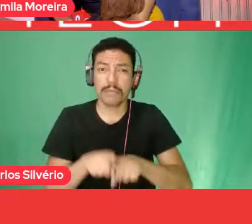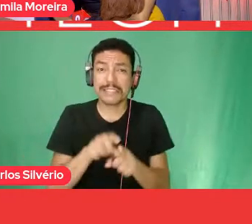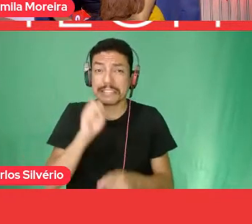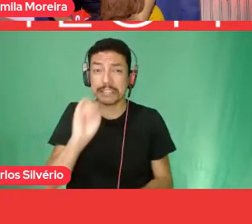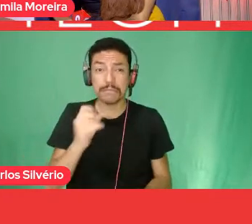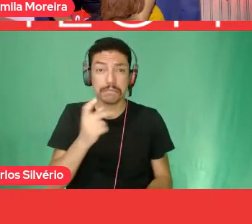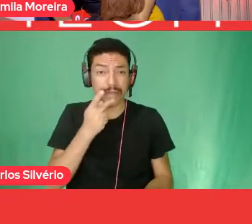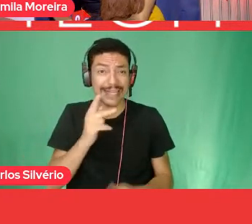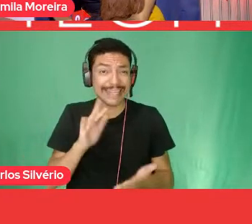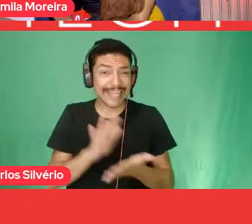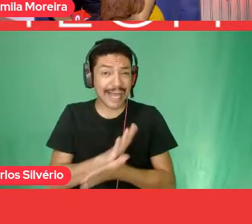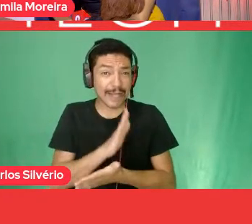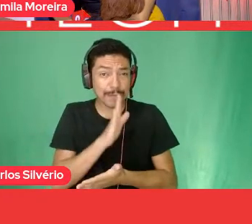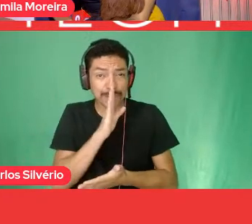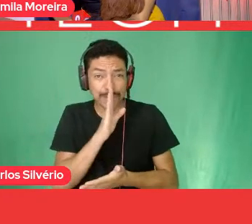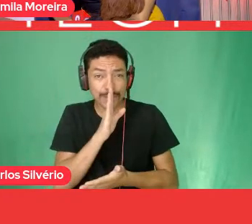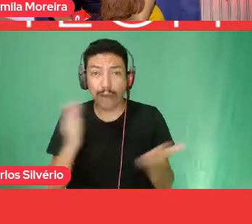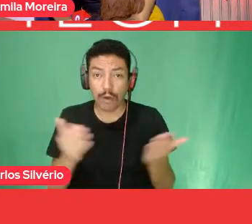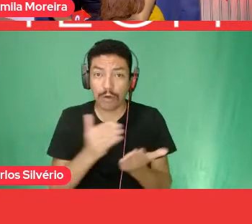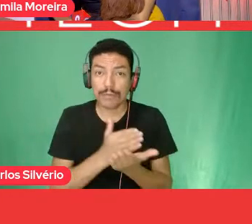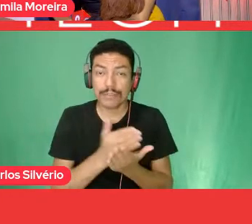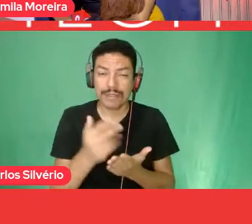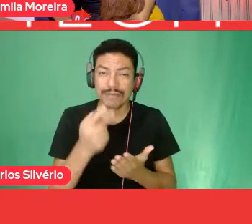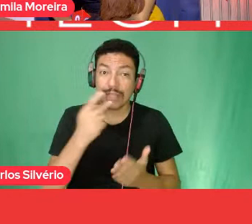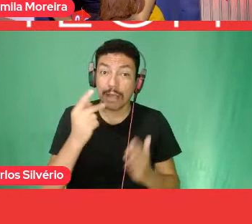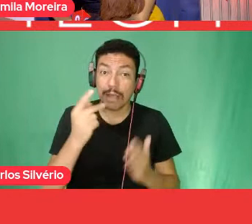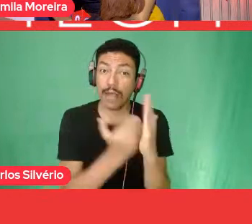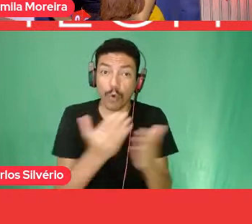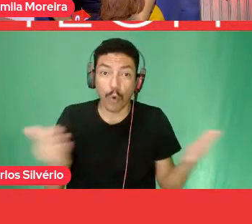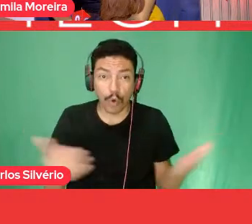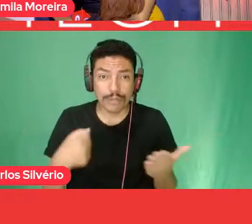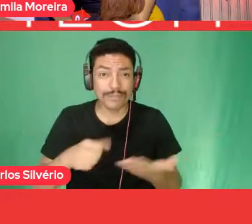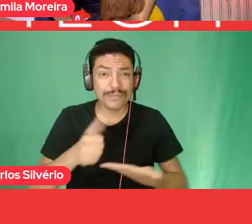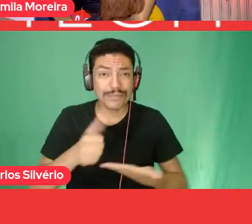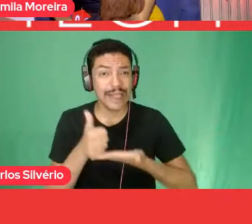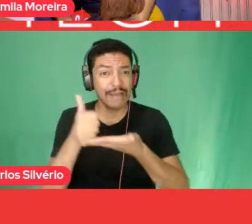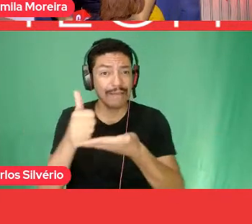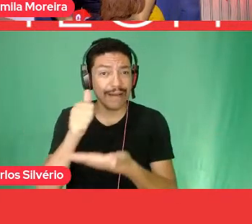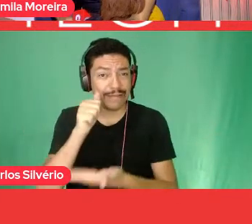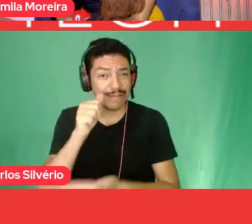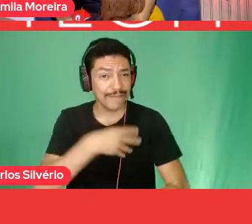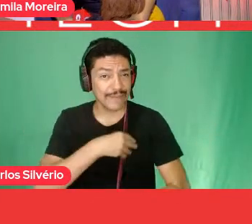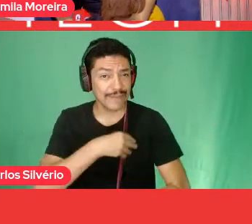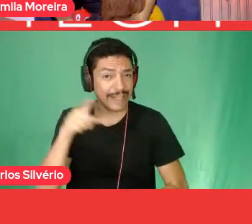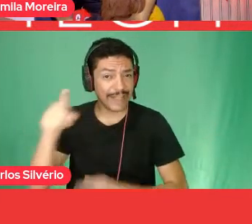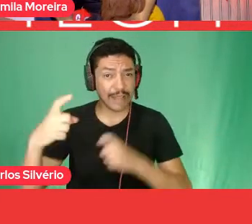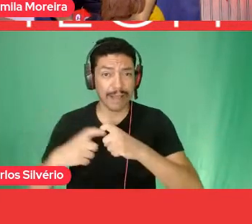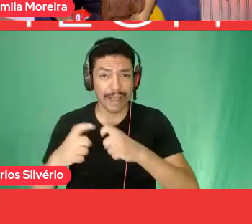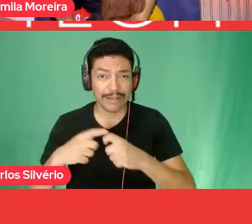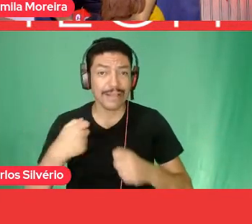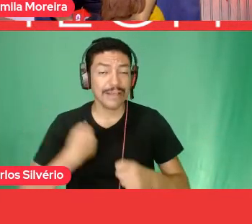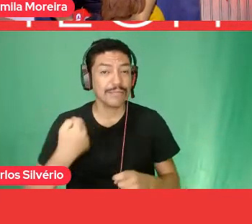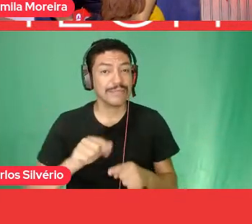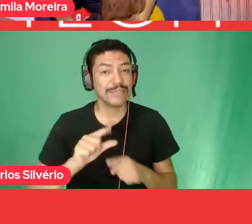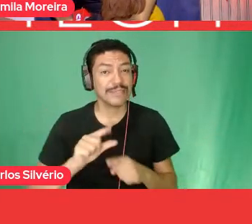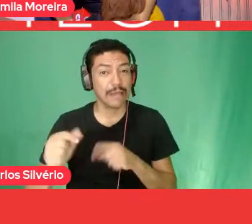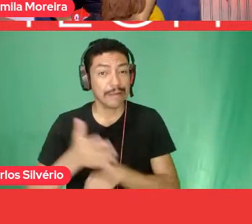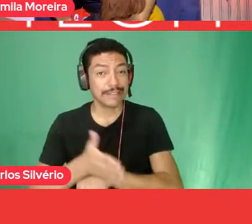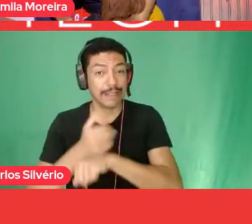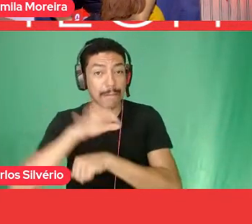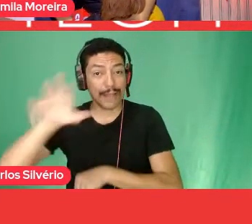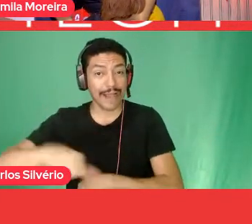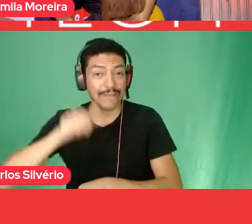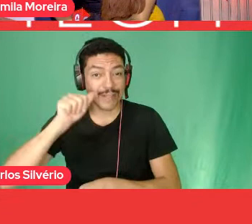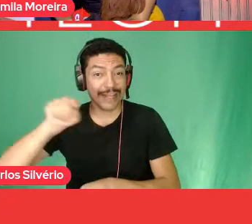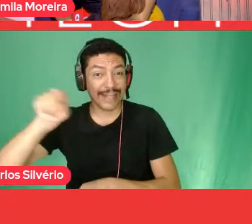né, e aí a gente começou a falar muito mais, né, hoje eu preciso levar minha filha no médico, hoje eu preciso sair mais cedo, que eu tenho que pegar minha filha